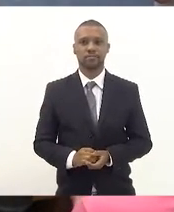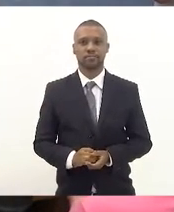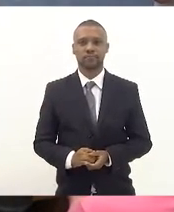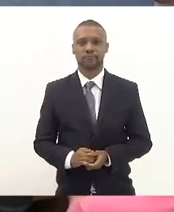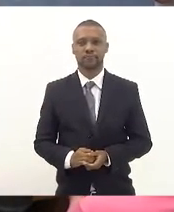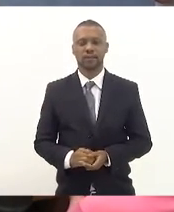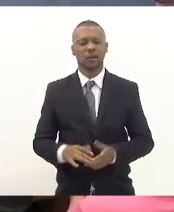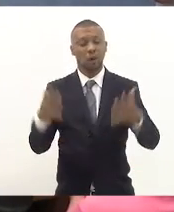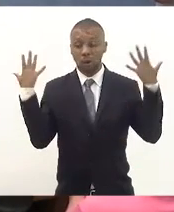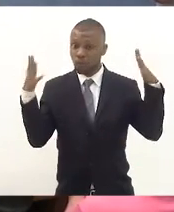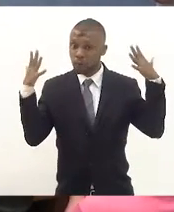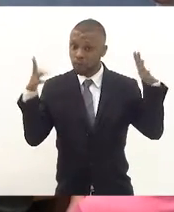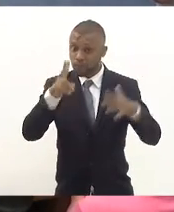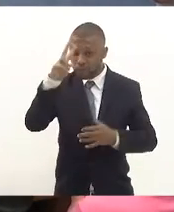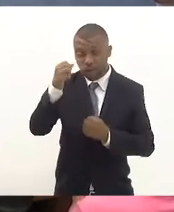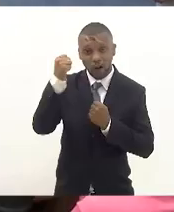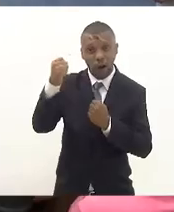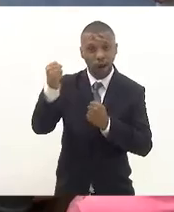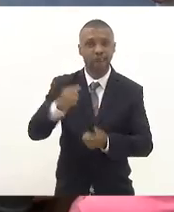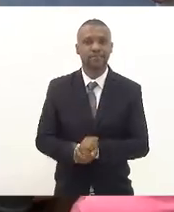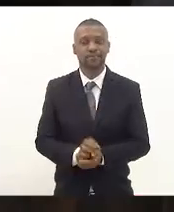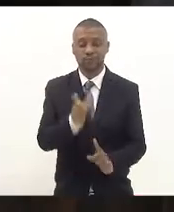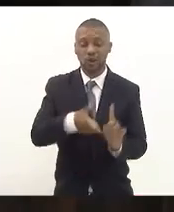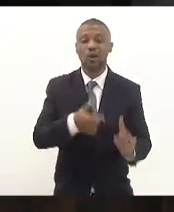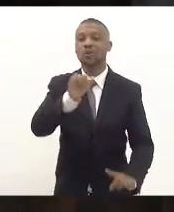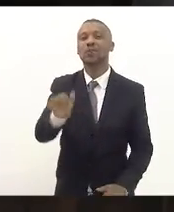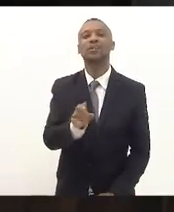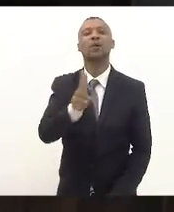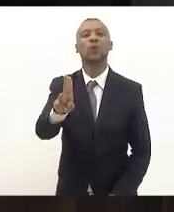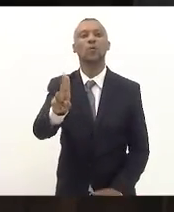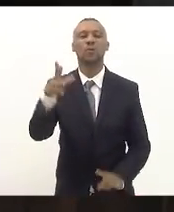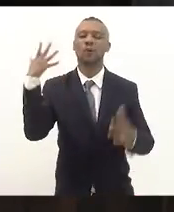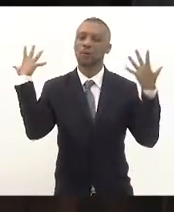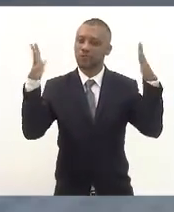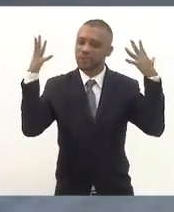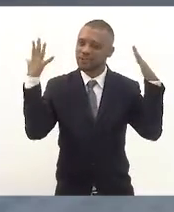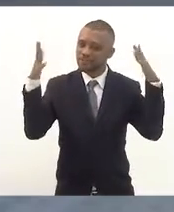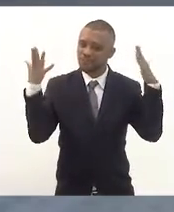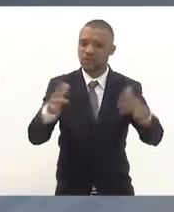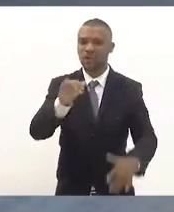é mais forte agora grande Vereador Júnior Wheels